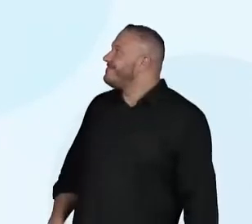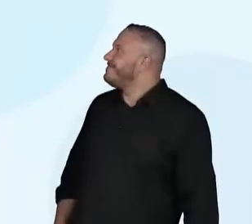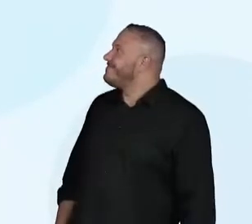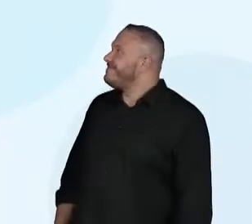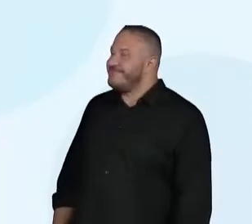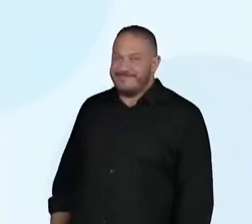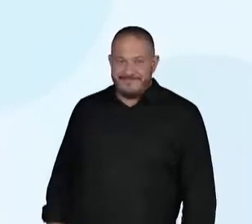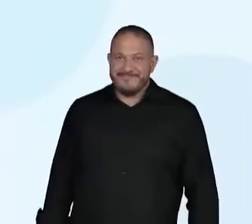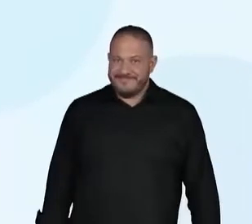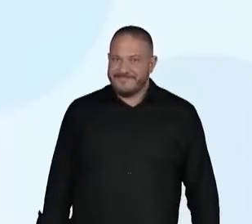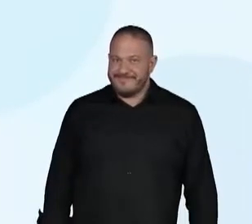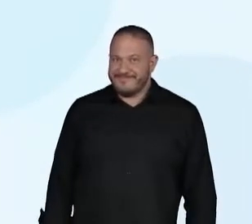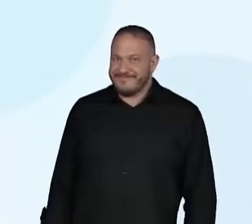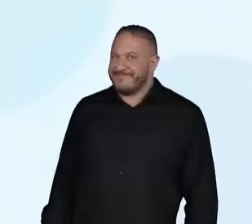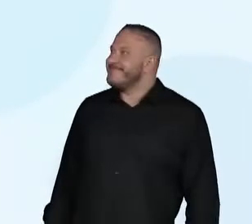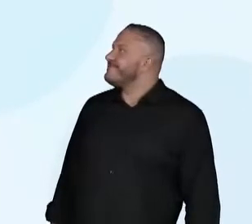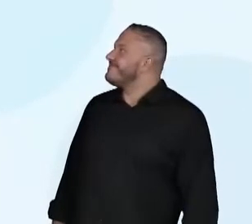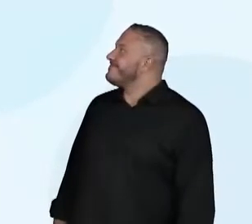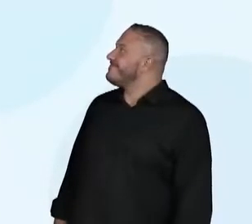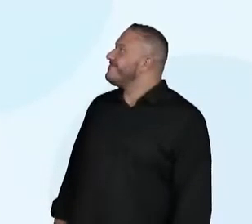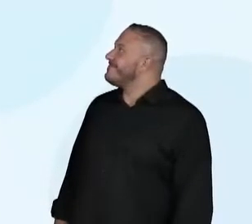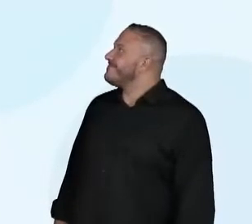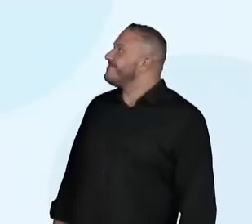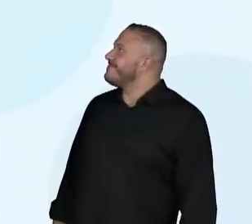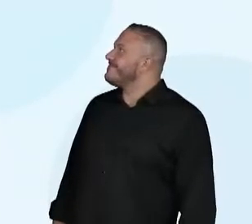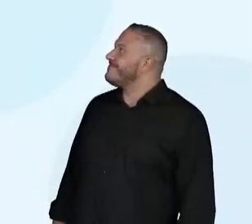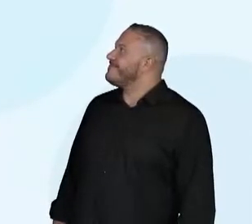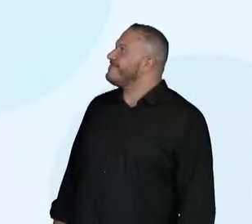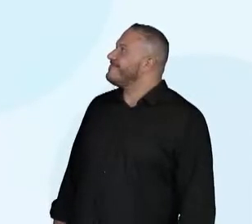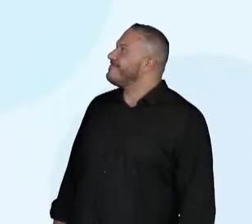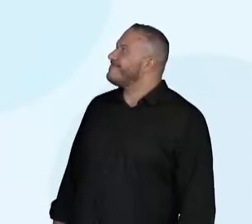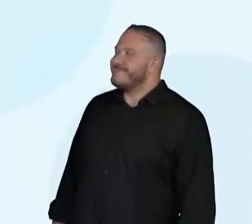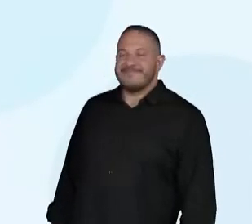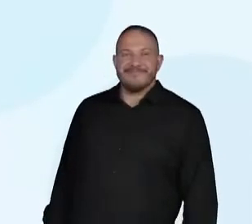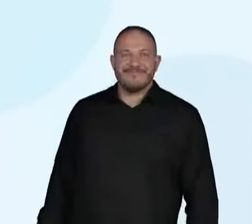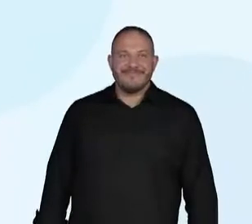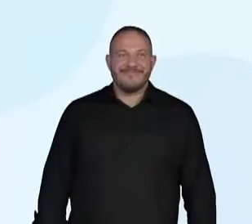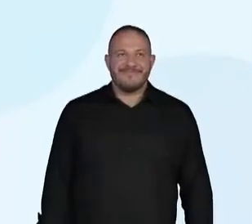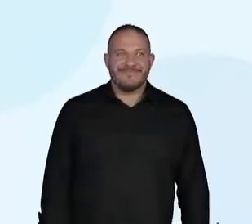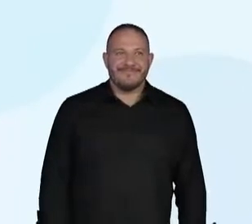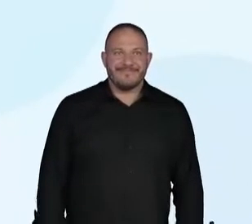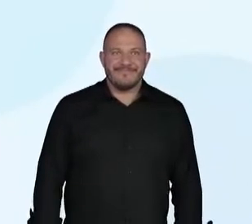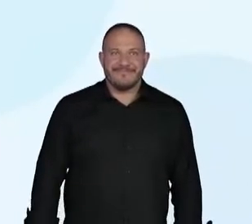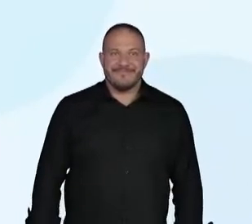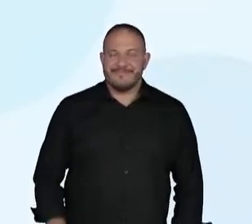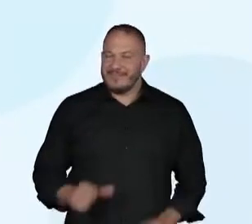Tá? Que letrinha linda, né, Pro? Ficou maravilhosa.